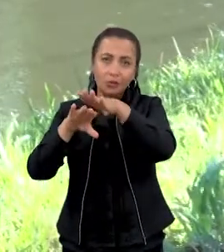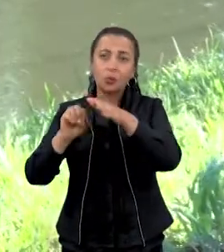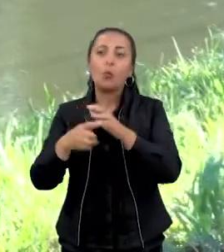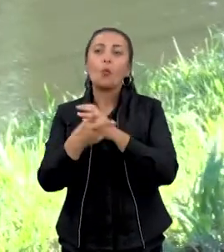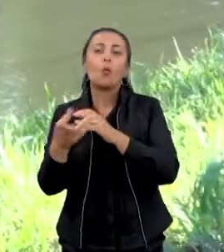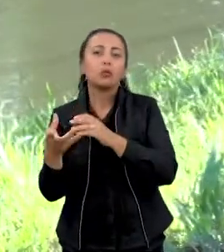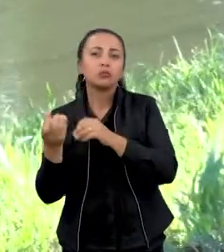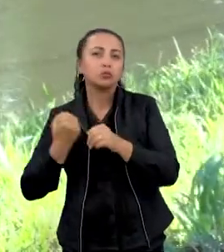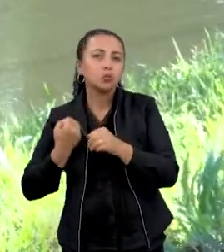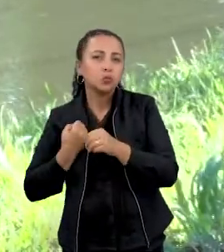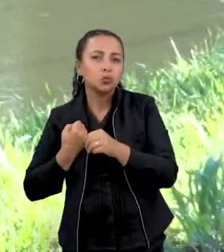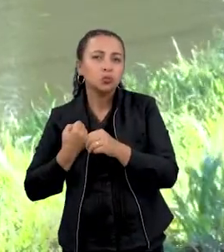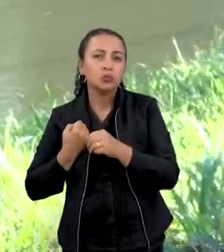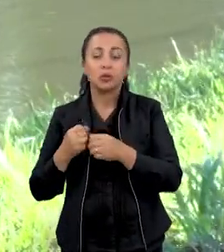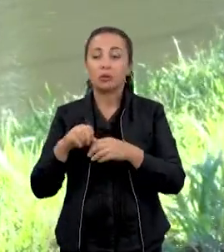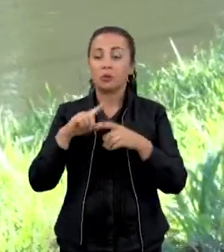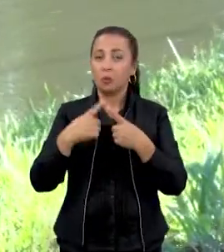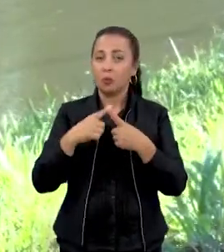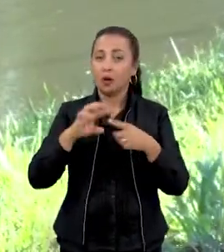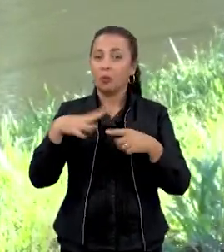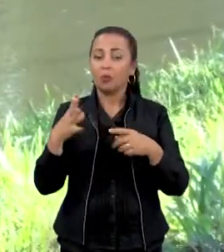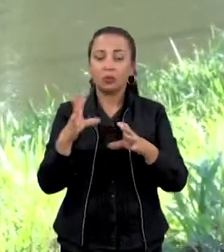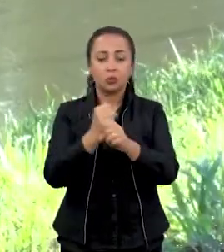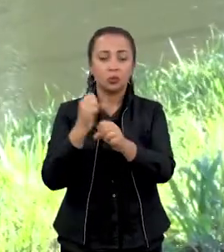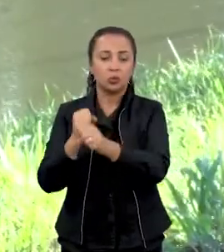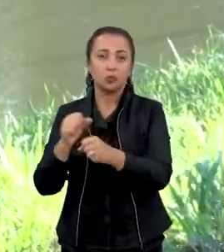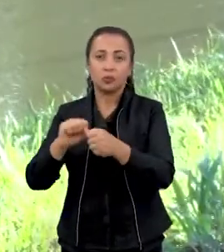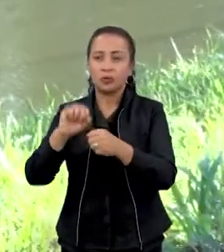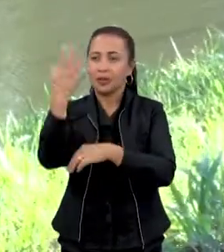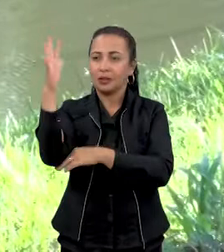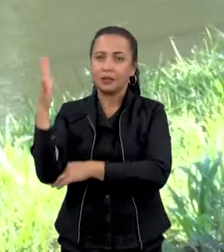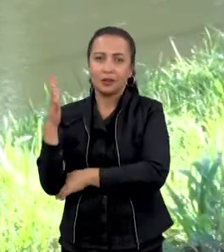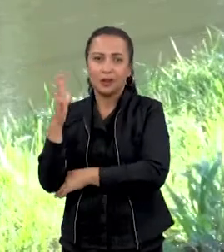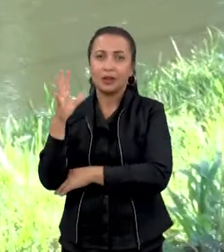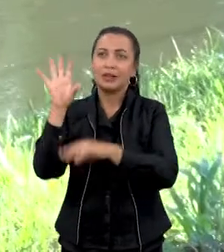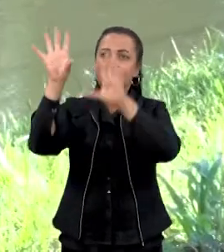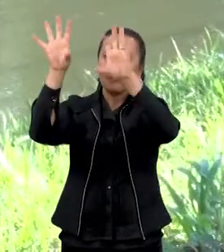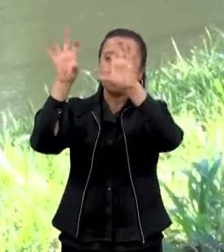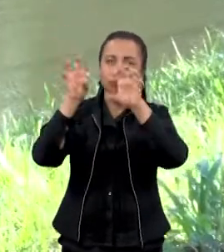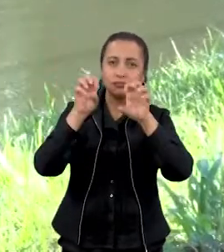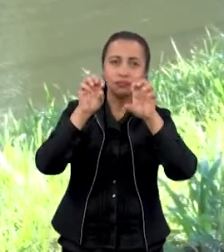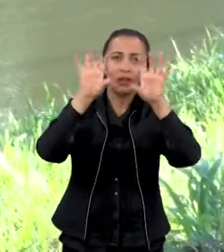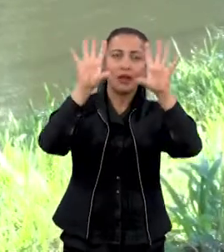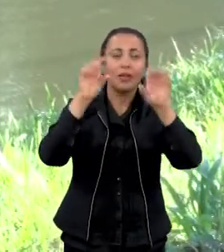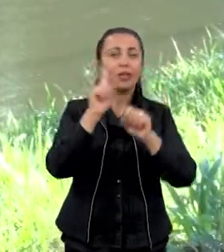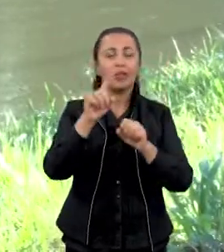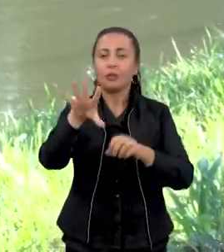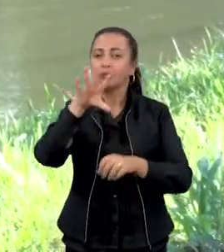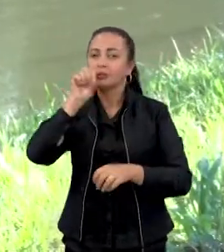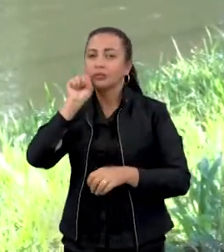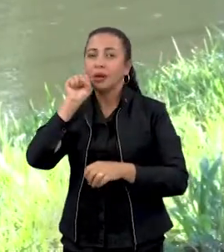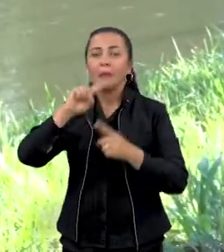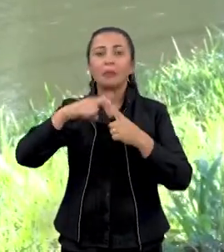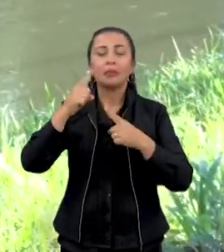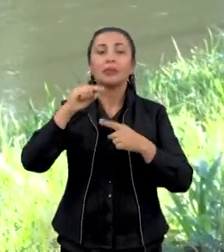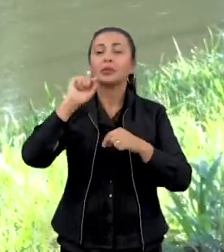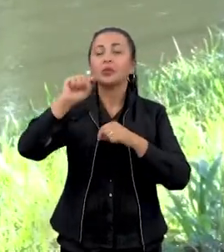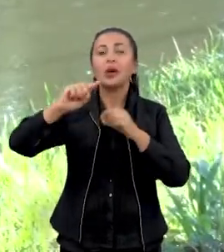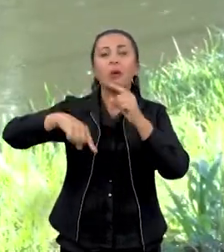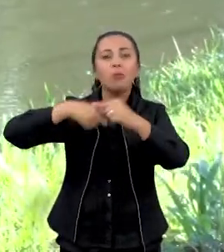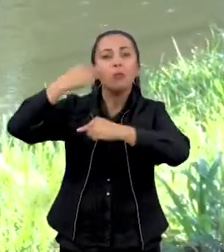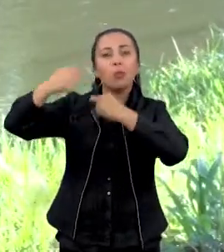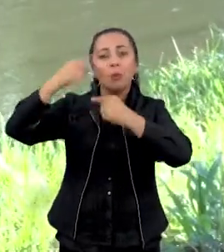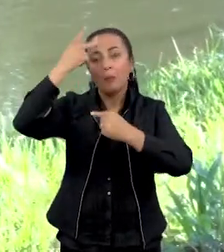de carbono. Porque quando a gente quantifica o carbono, a floresta sequestra carbono, não é o que ela respira, é o que ela transformou